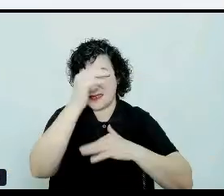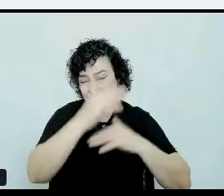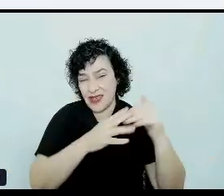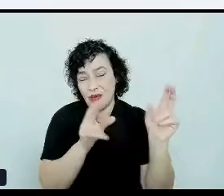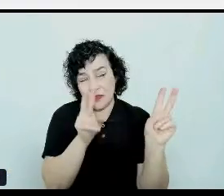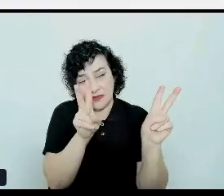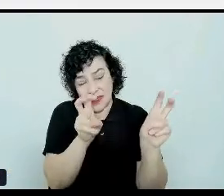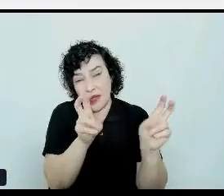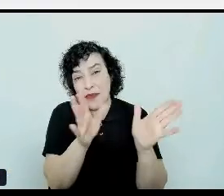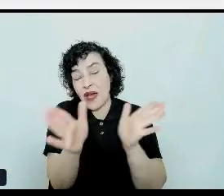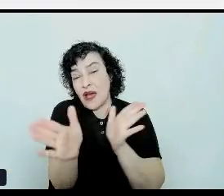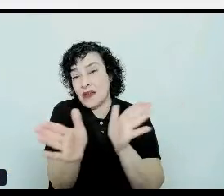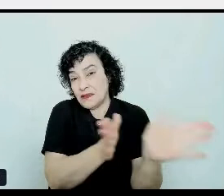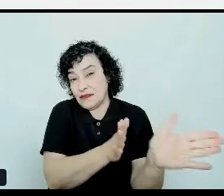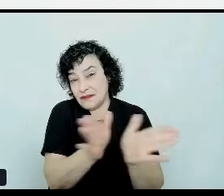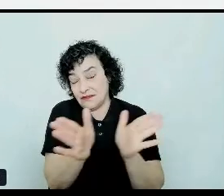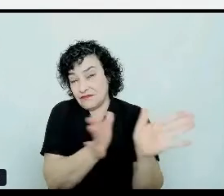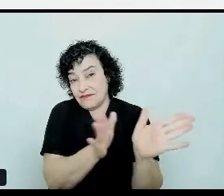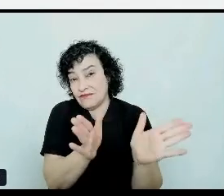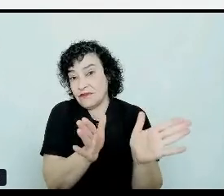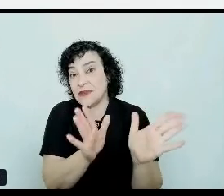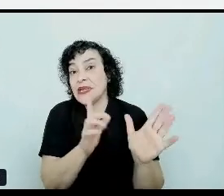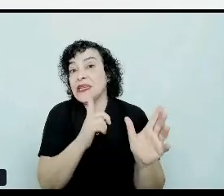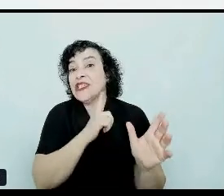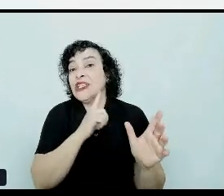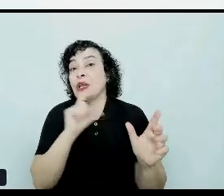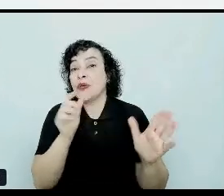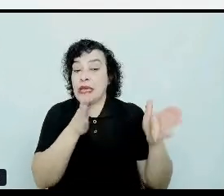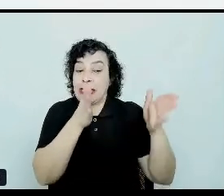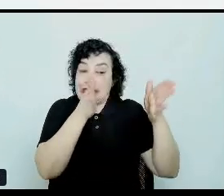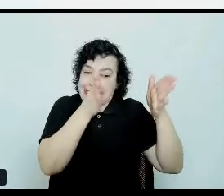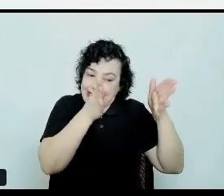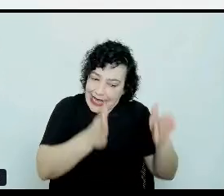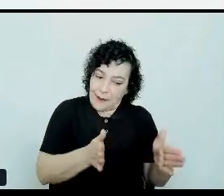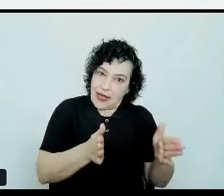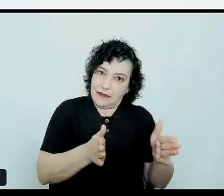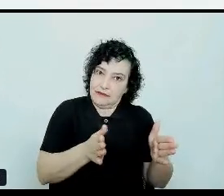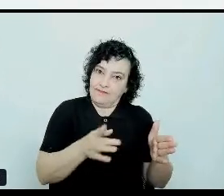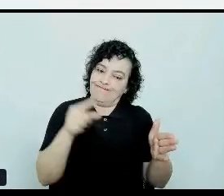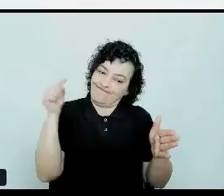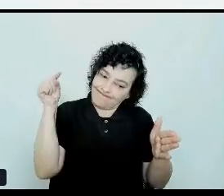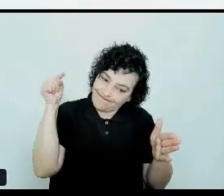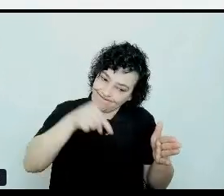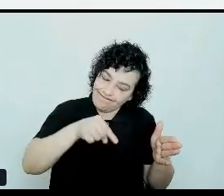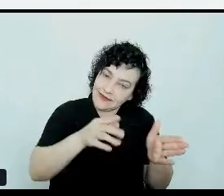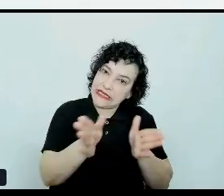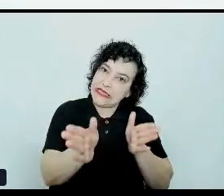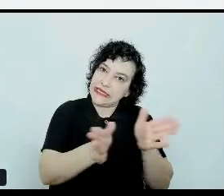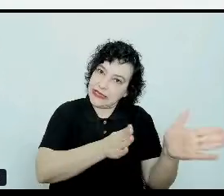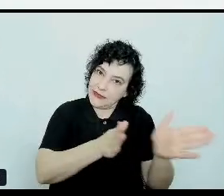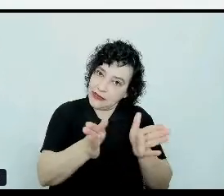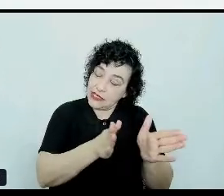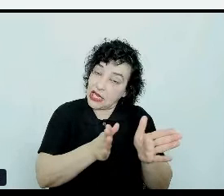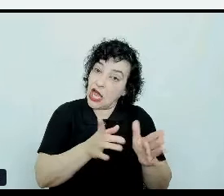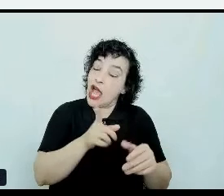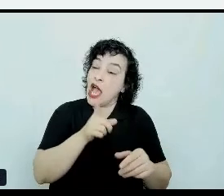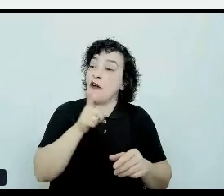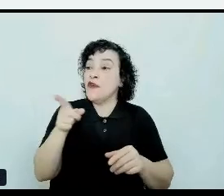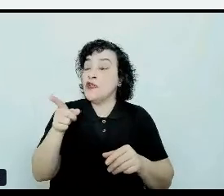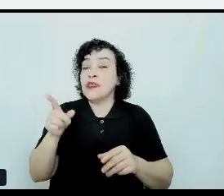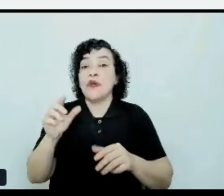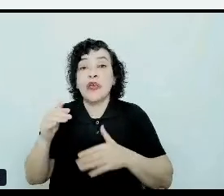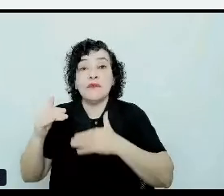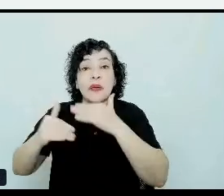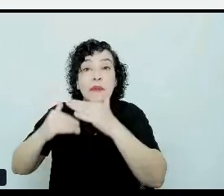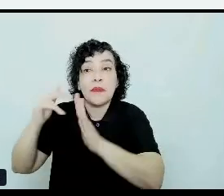acessibilidade, elas tinham uma etapa, né, de acessibilidade. Então você vai desenvolvendo o projeto e aí tem